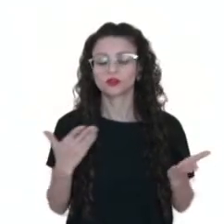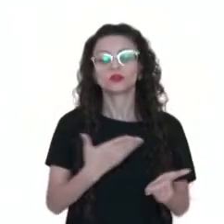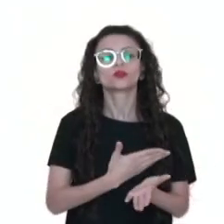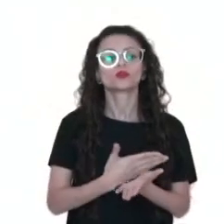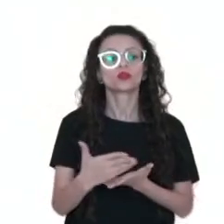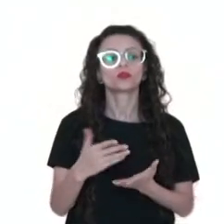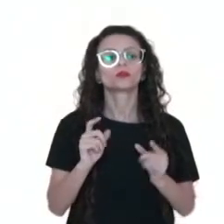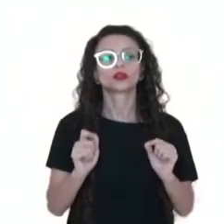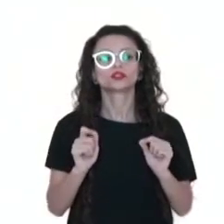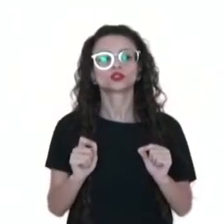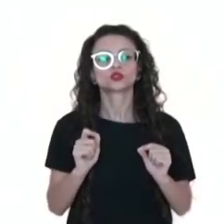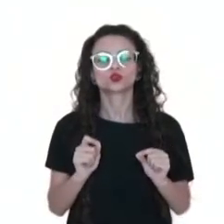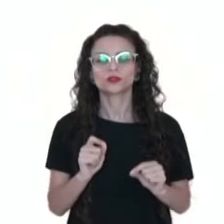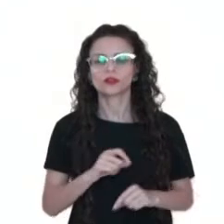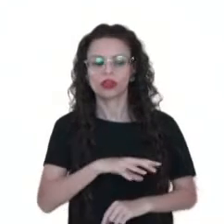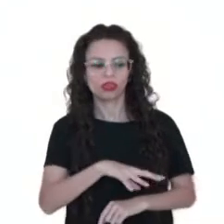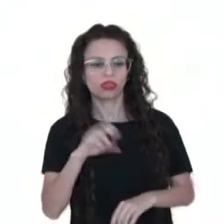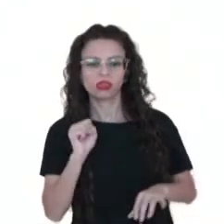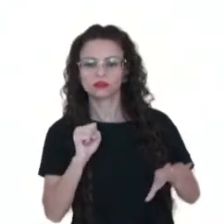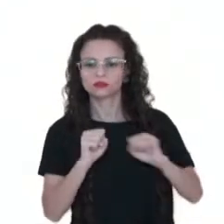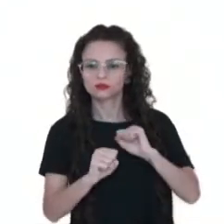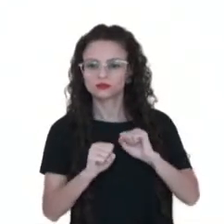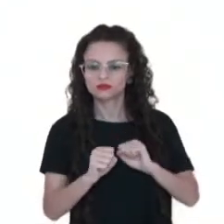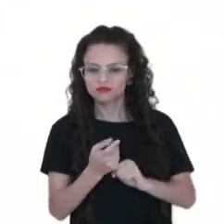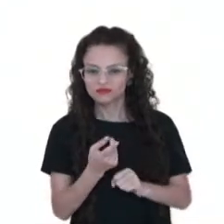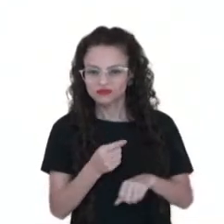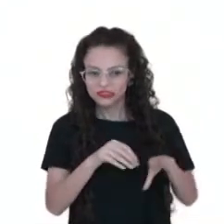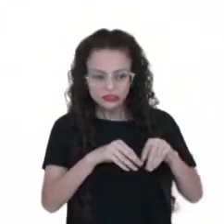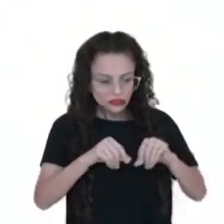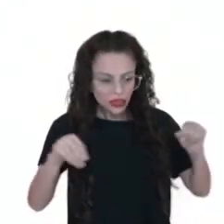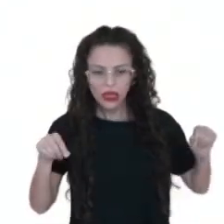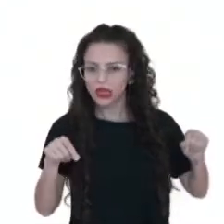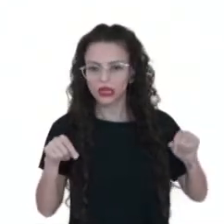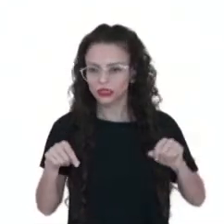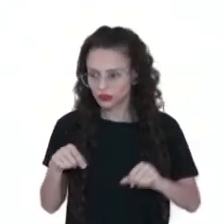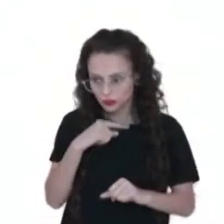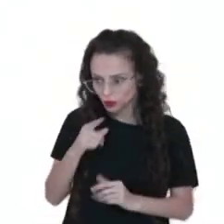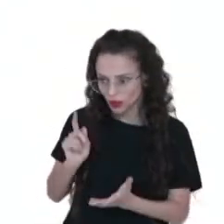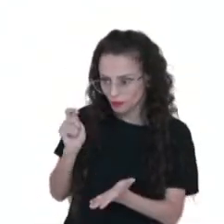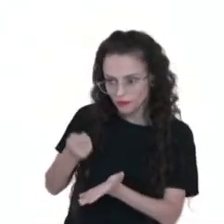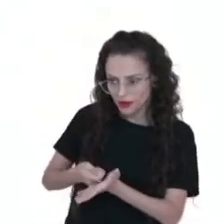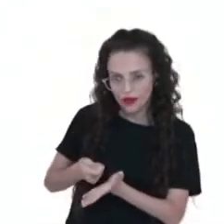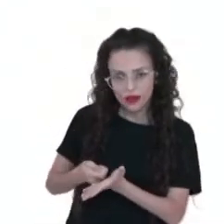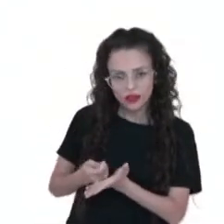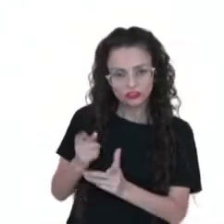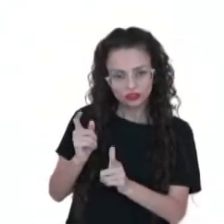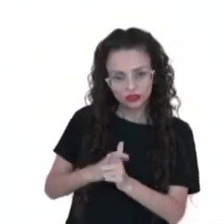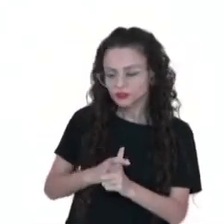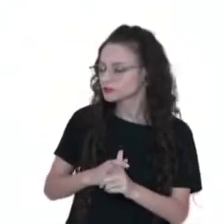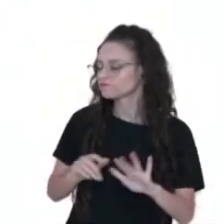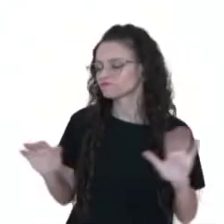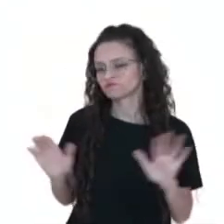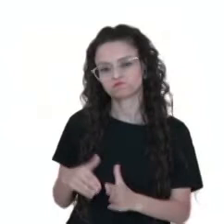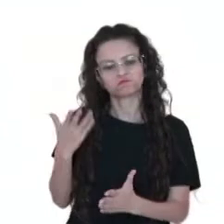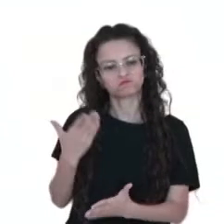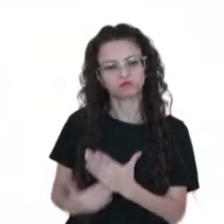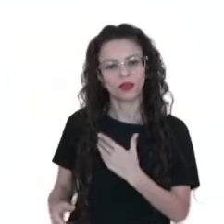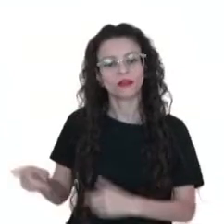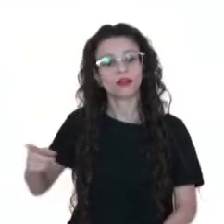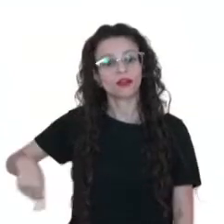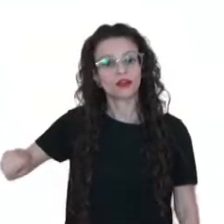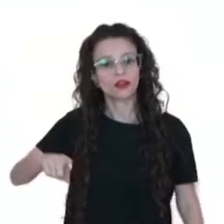a confiscar as terras dos senhores de engenho que não conseguiam saldar as suas dívidas. Os senhores de engenho